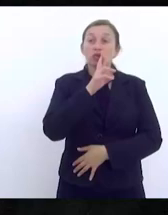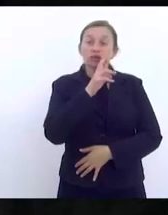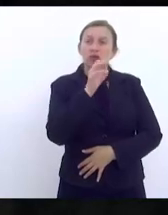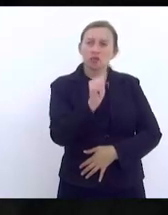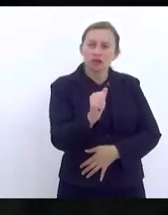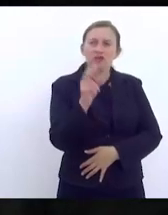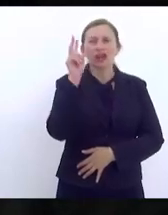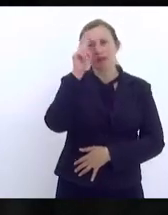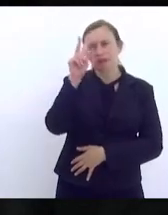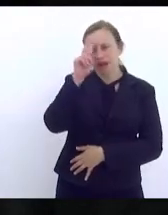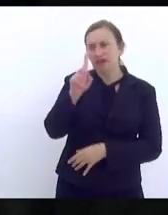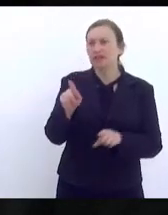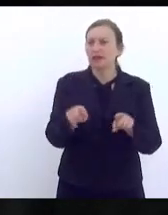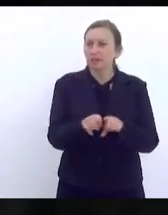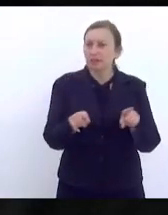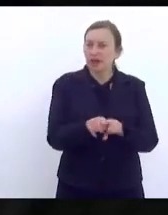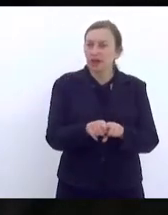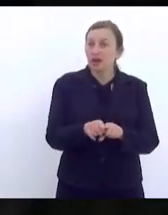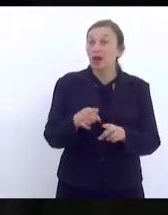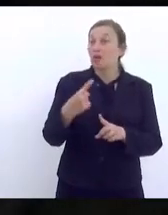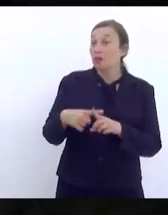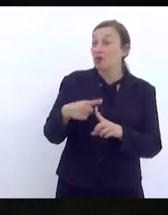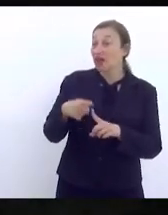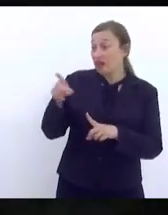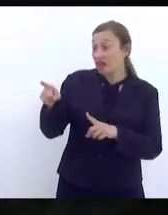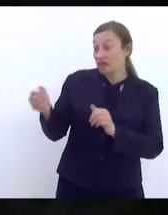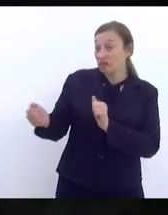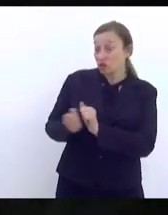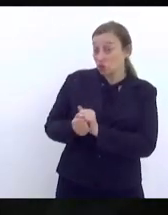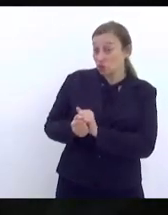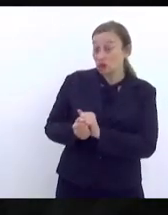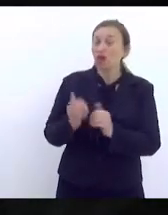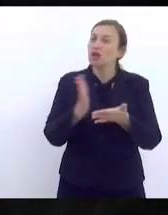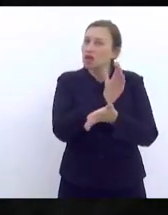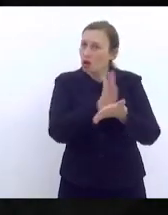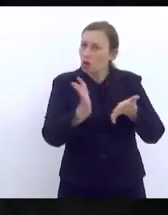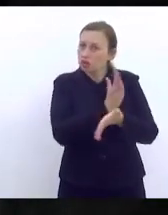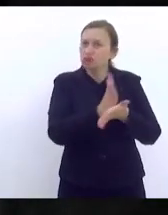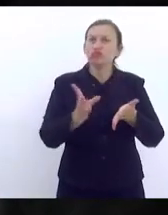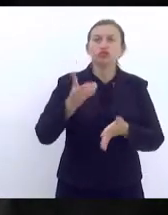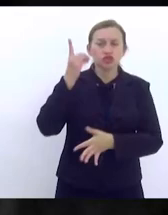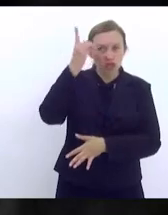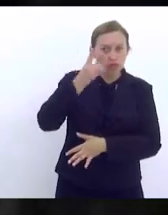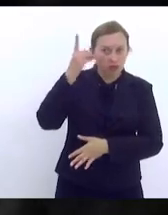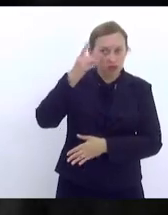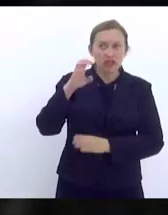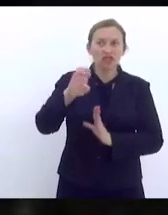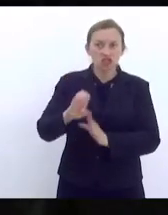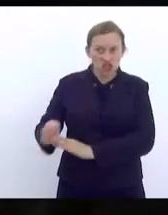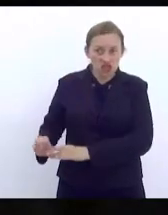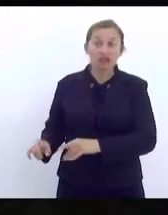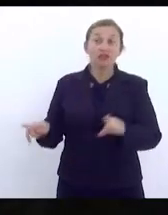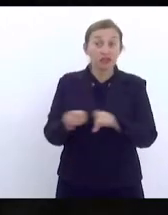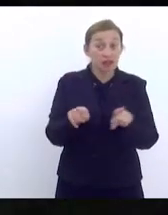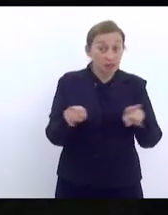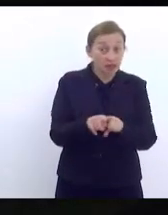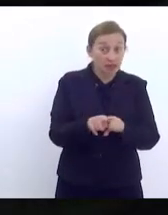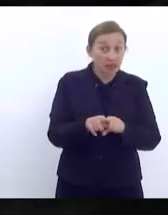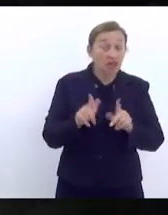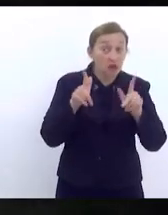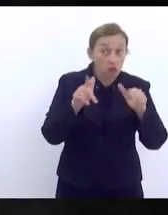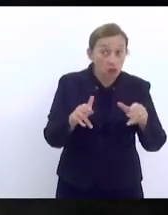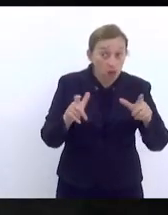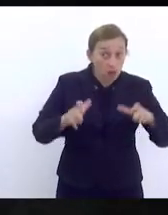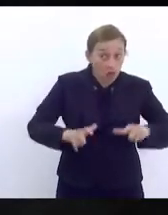Vai se lembrar porque ele estava lá e alguns parlamentares de esquerda que aqui estão também estavam no mesmo